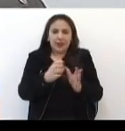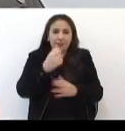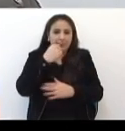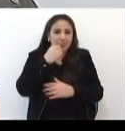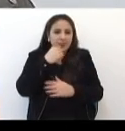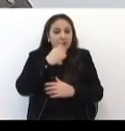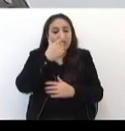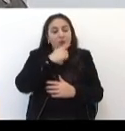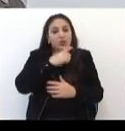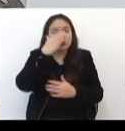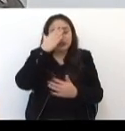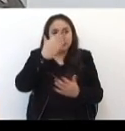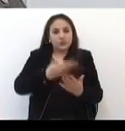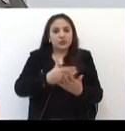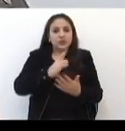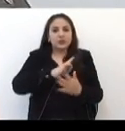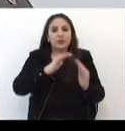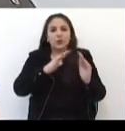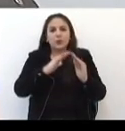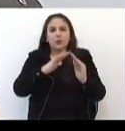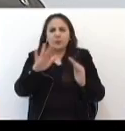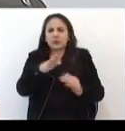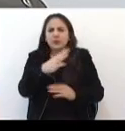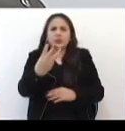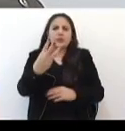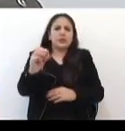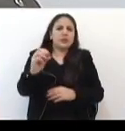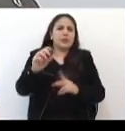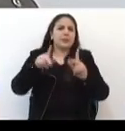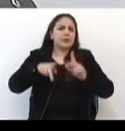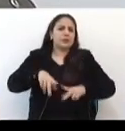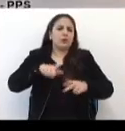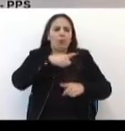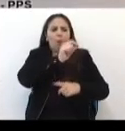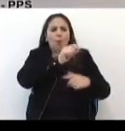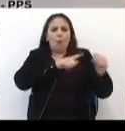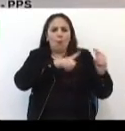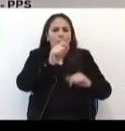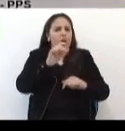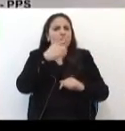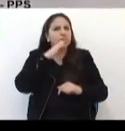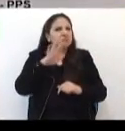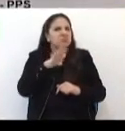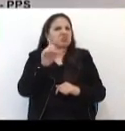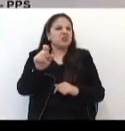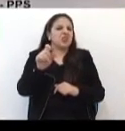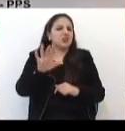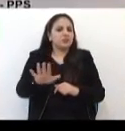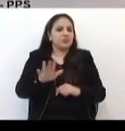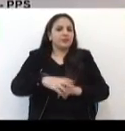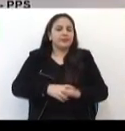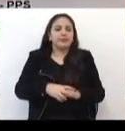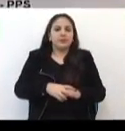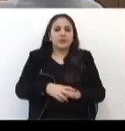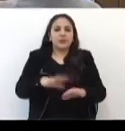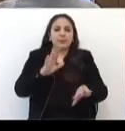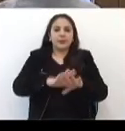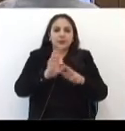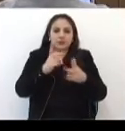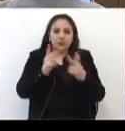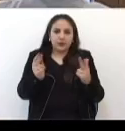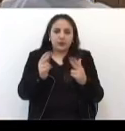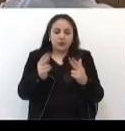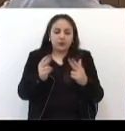lá, eu acredito que nós temos morador de 30 pessoas, eu não sei se ficam 10 lá. Outra moção que passou pela ordem do dia